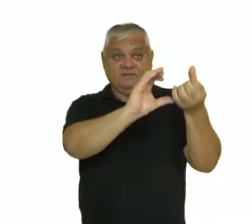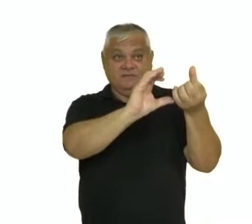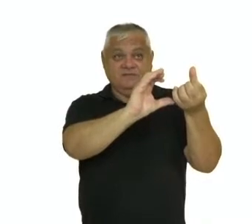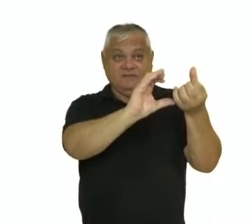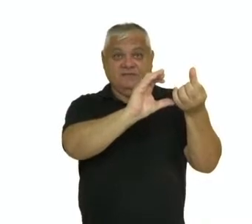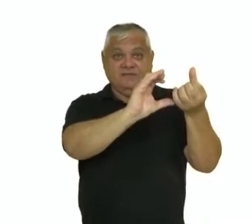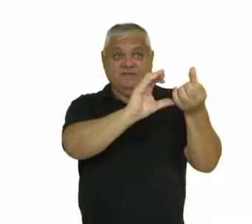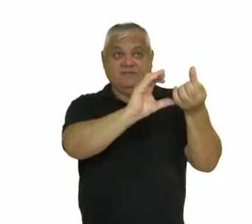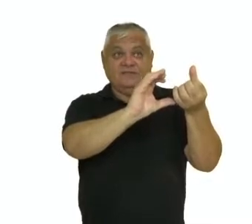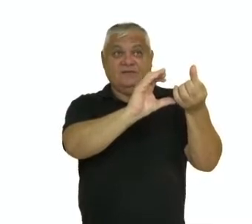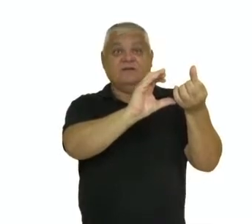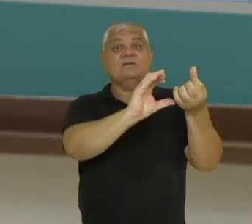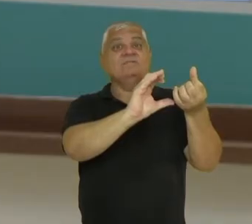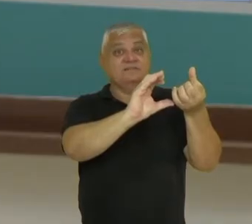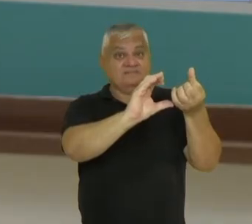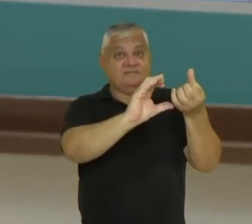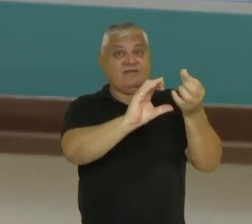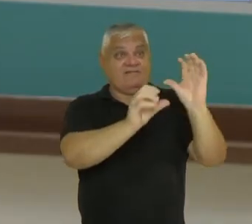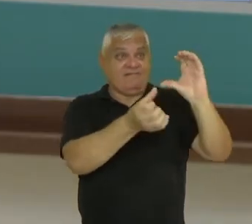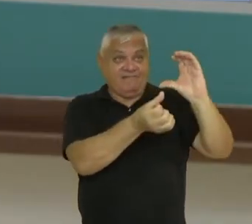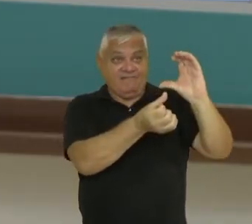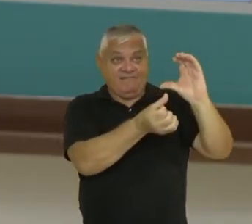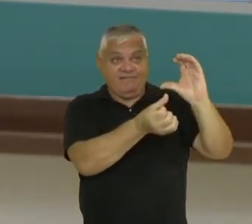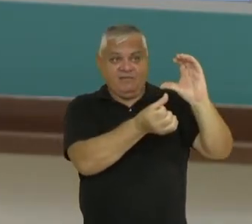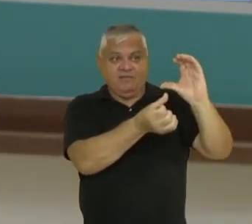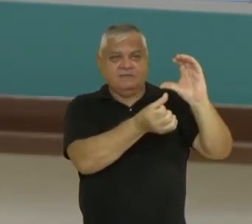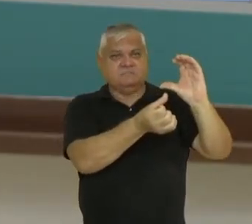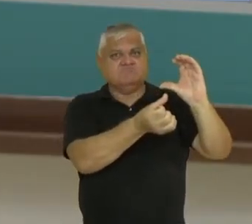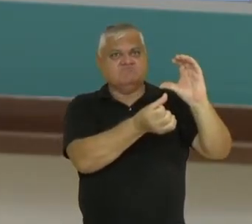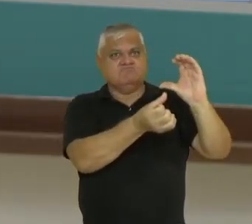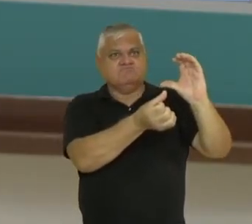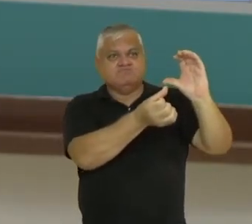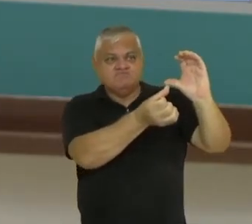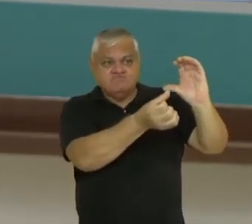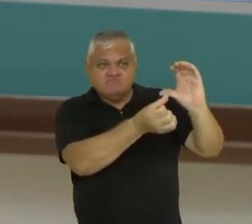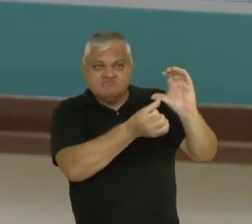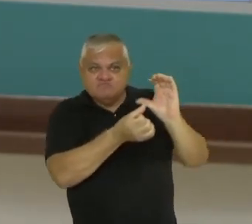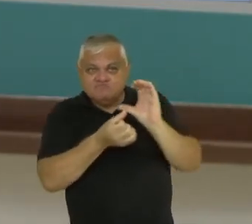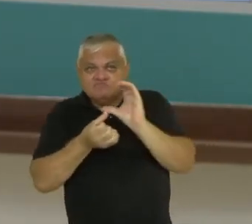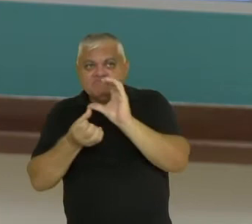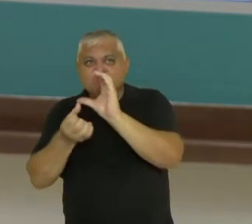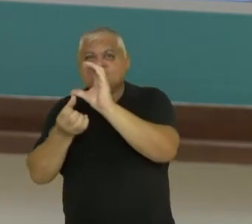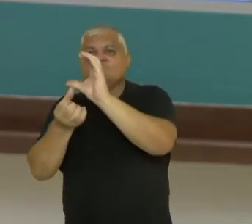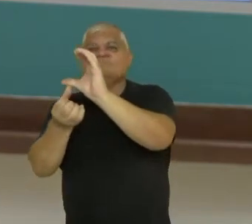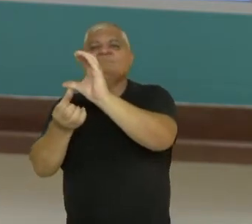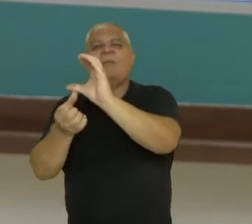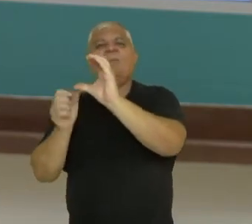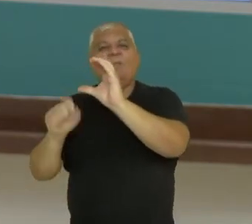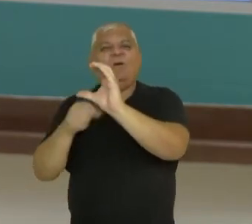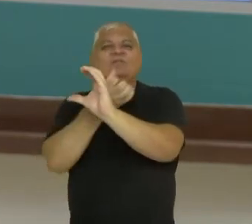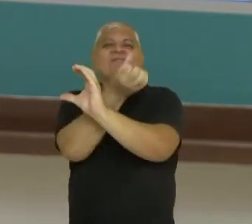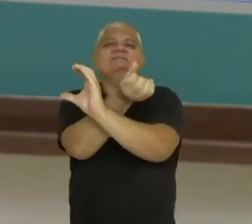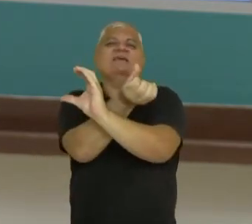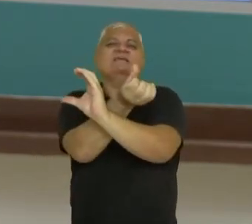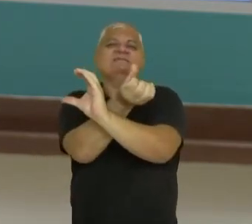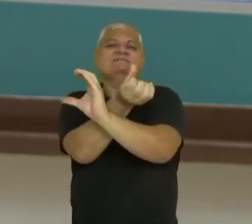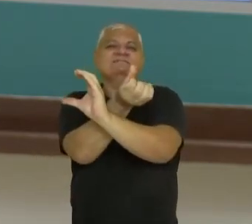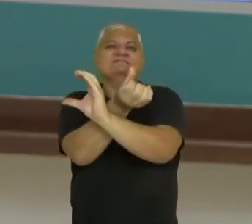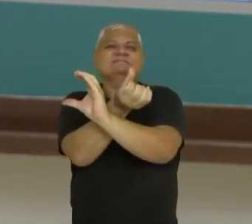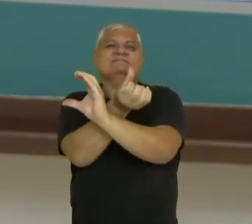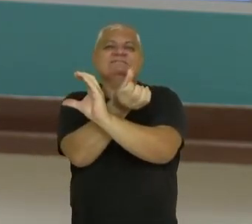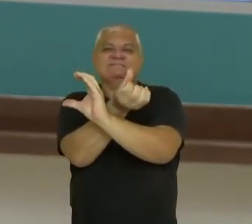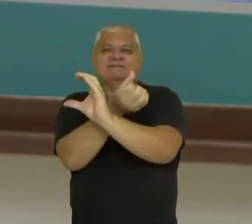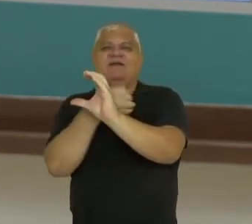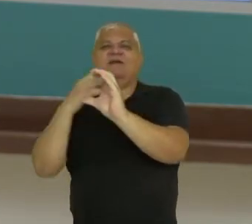nessa substância, no índice eu não posso mexer. Mas lá do outro lado eu posso colocar um coeficiente estequiométrico 6.